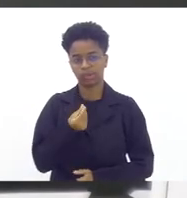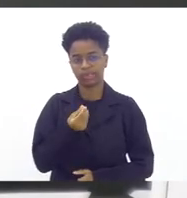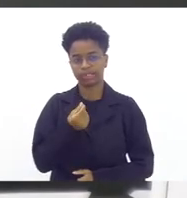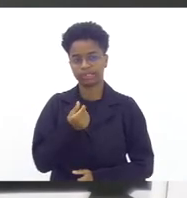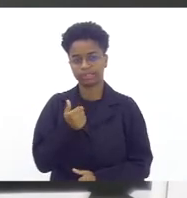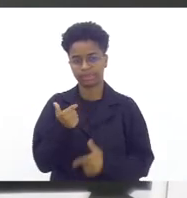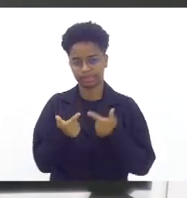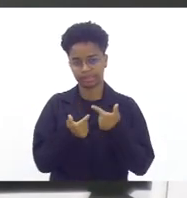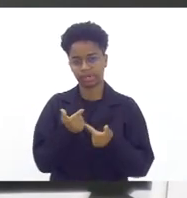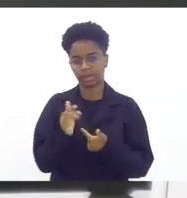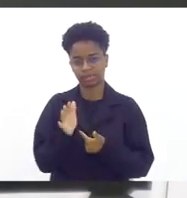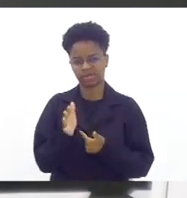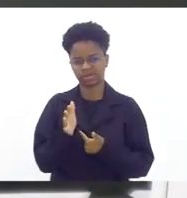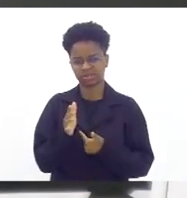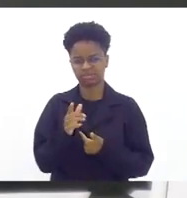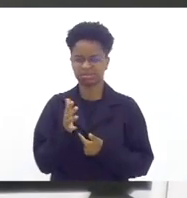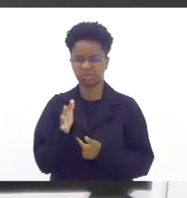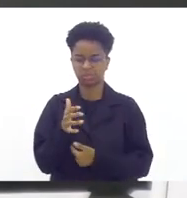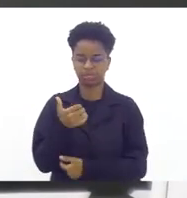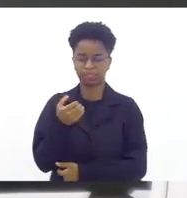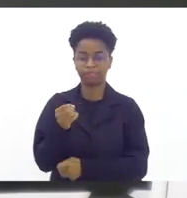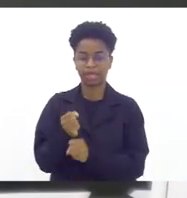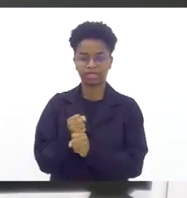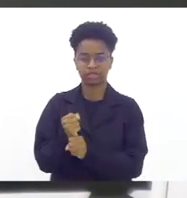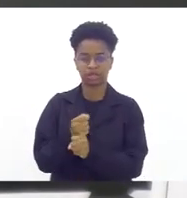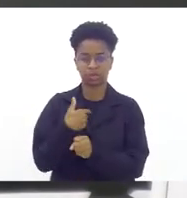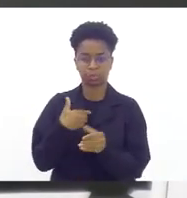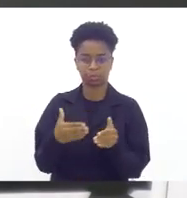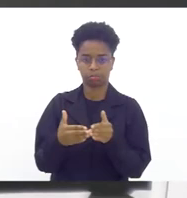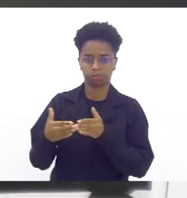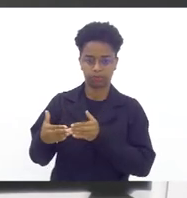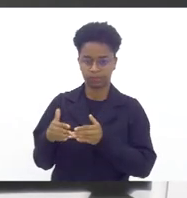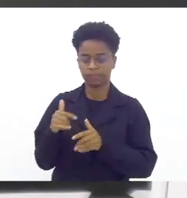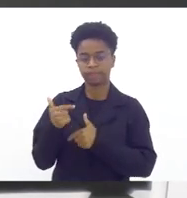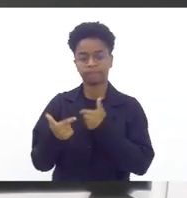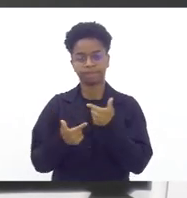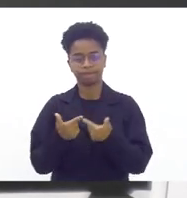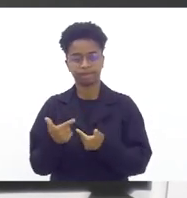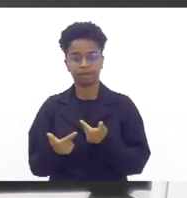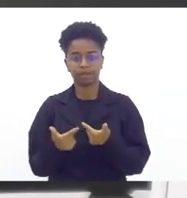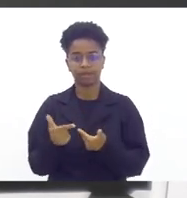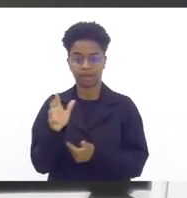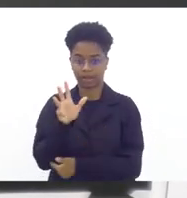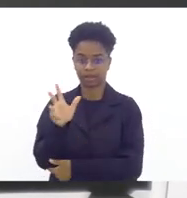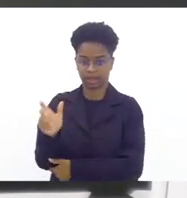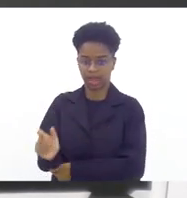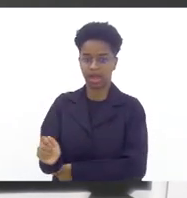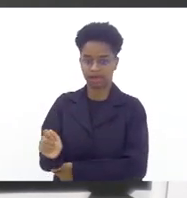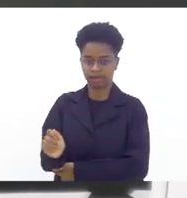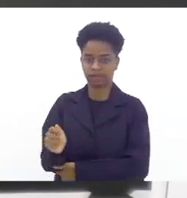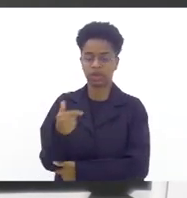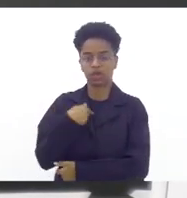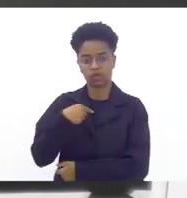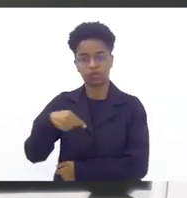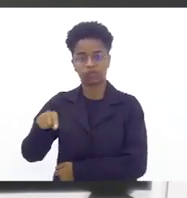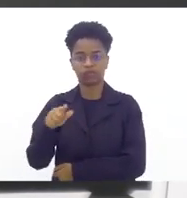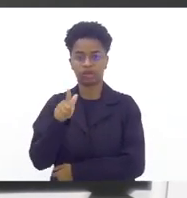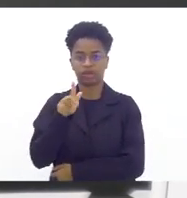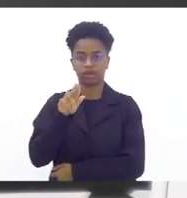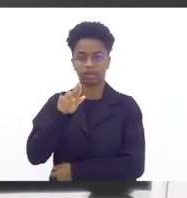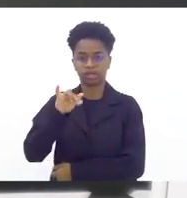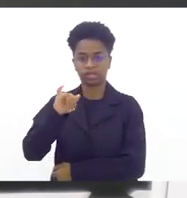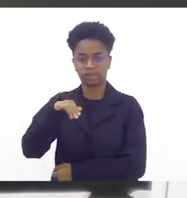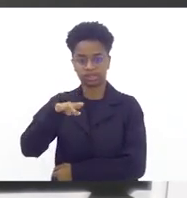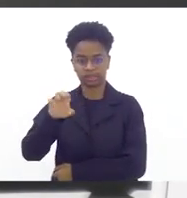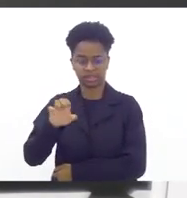trabalhei, eu tive dez anos exilado e trabalhei algumas vezes na África, tive na Guiné-Bissau várias vezes.